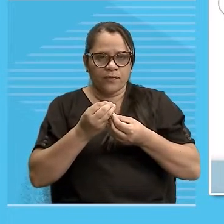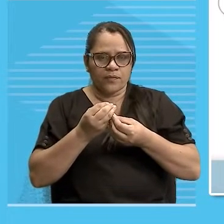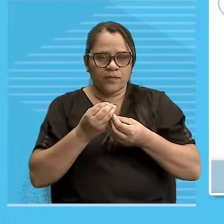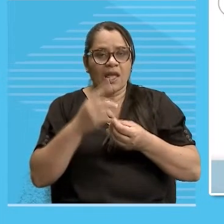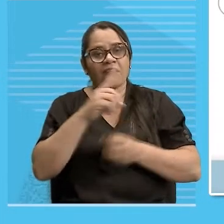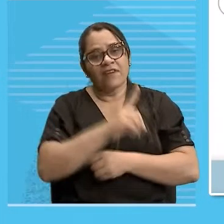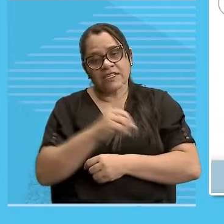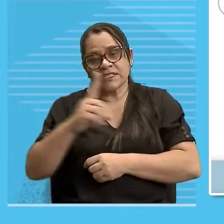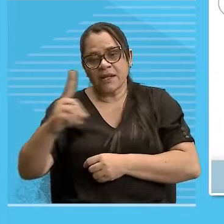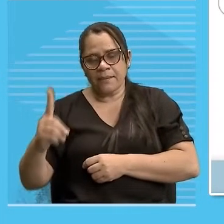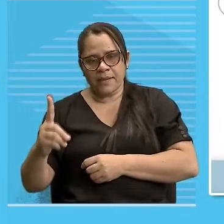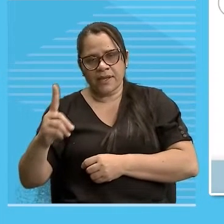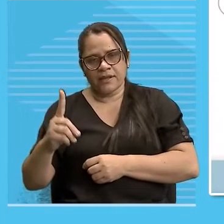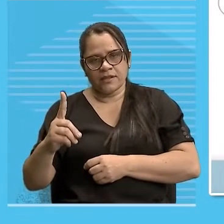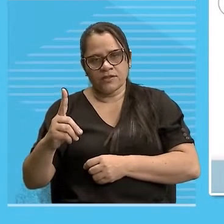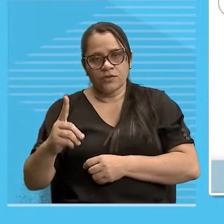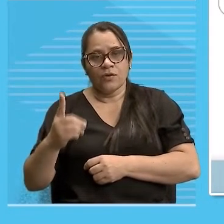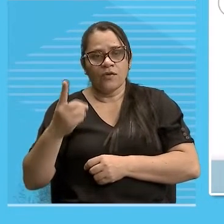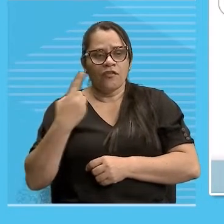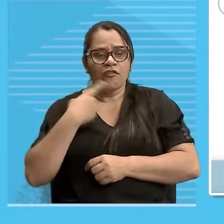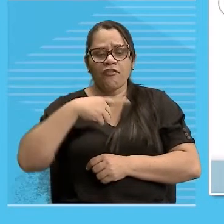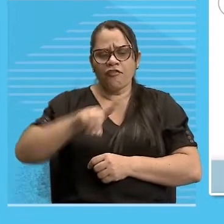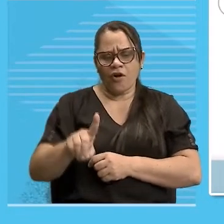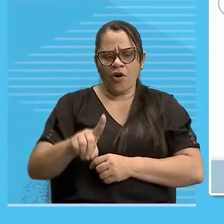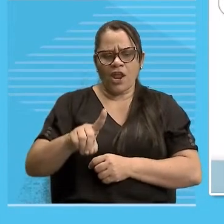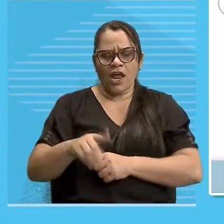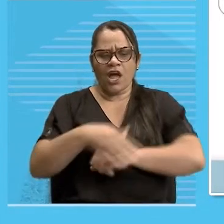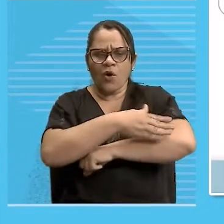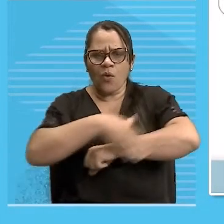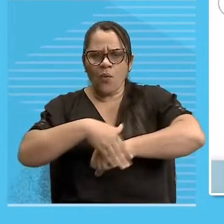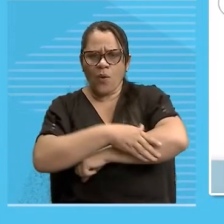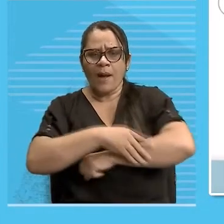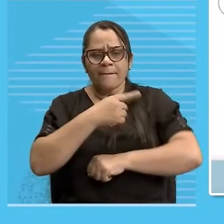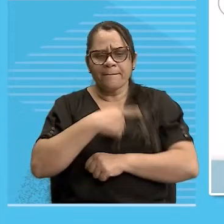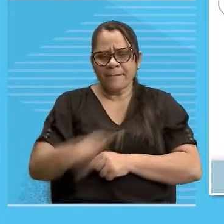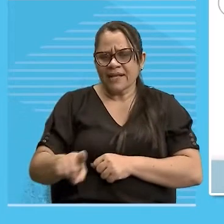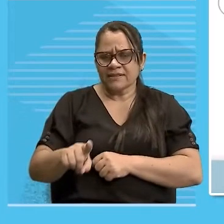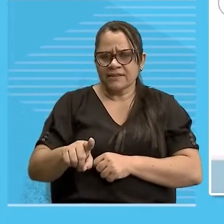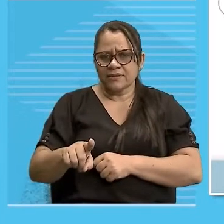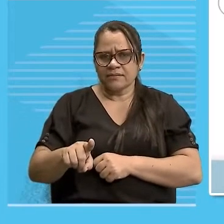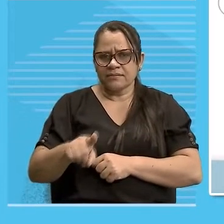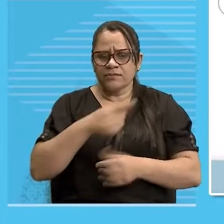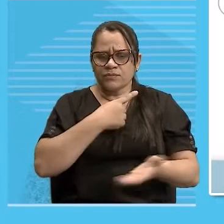Afugentamento, afastamento. Fora, rua, passa, show. Xixi. Sai, chispa.